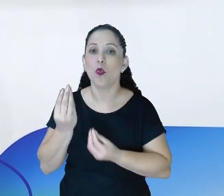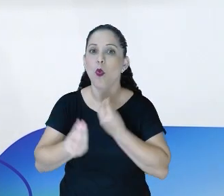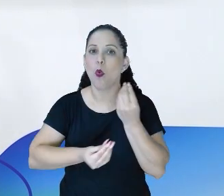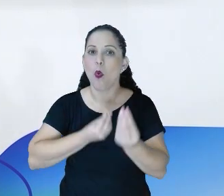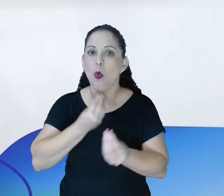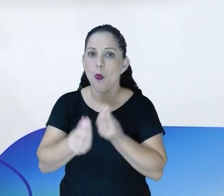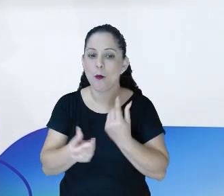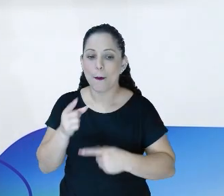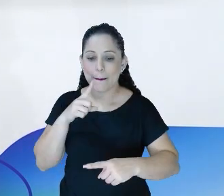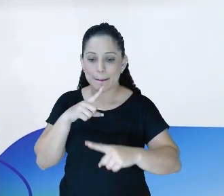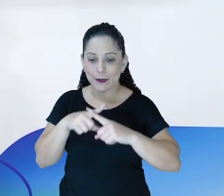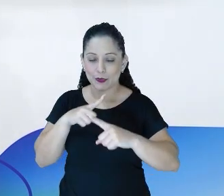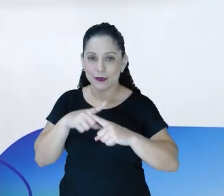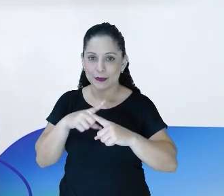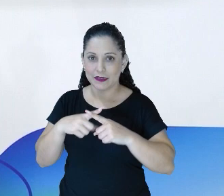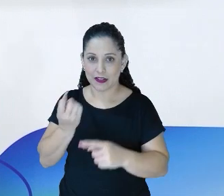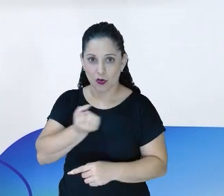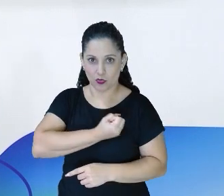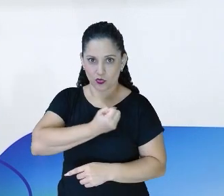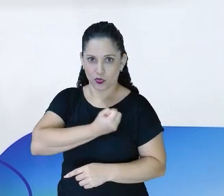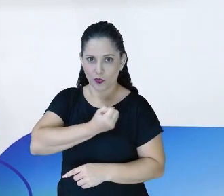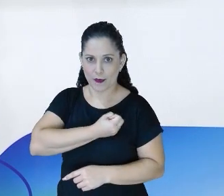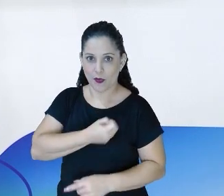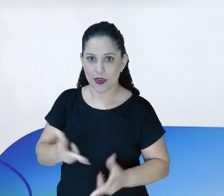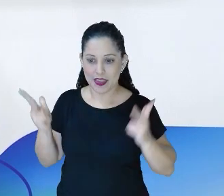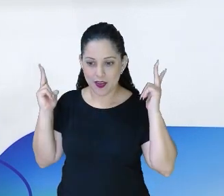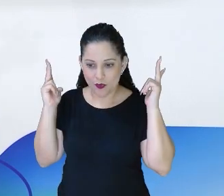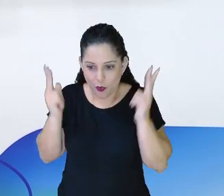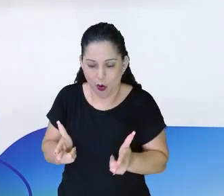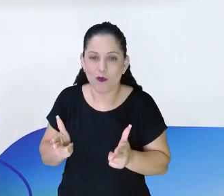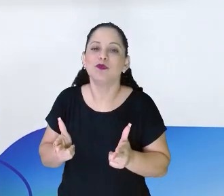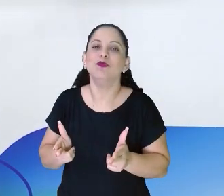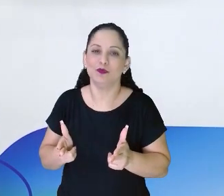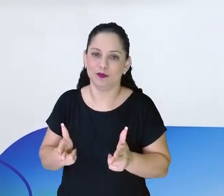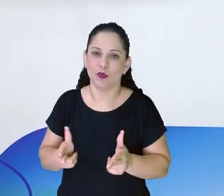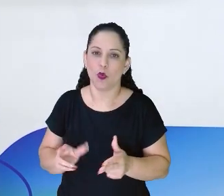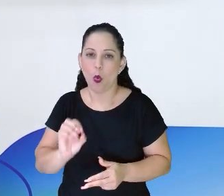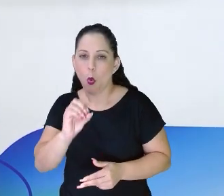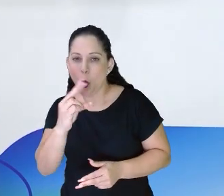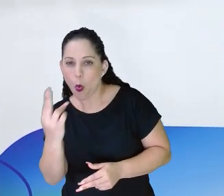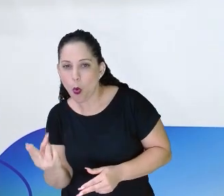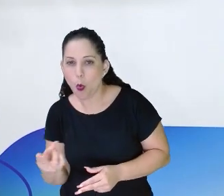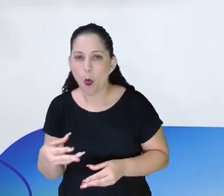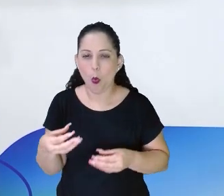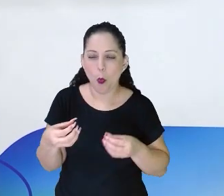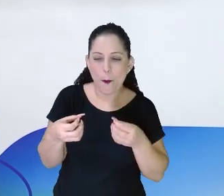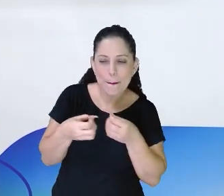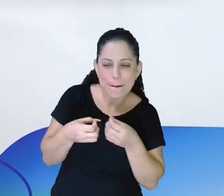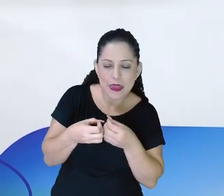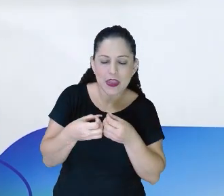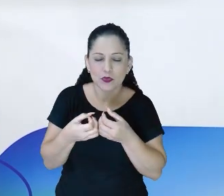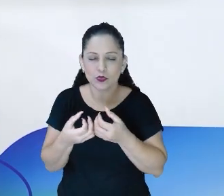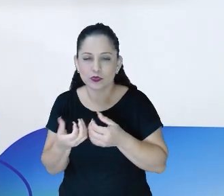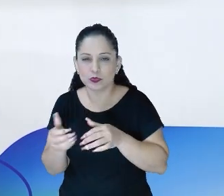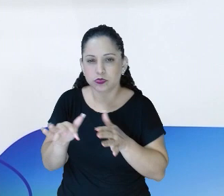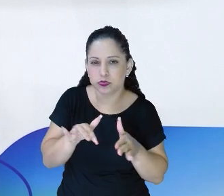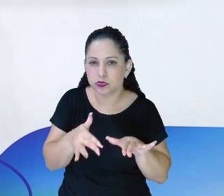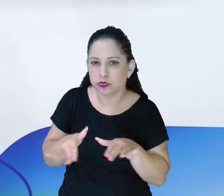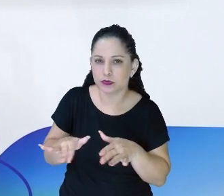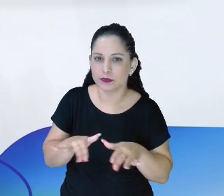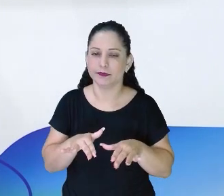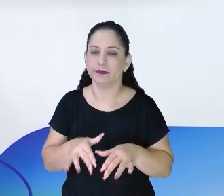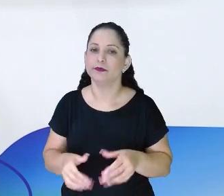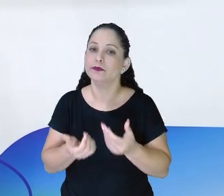gente multiplicar um número que seja igual ou se aproxime. Quando eu falo que vocês